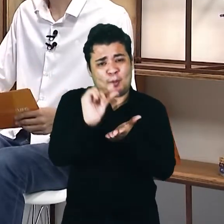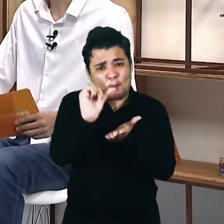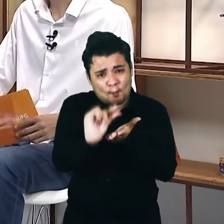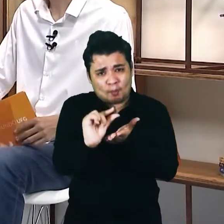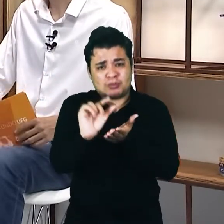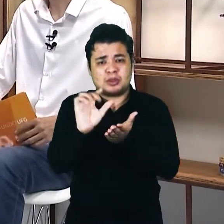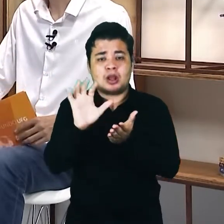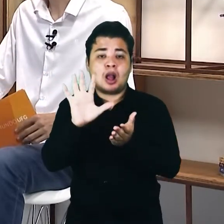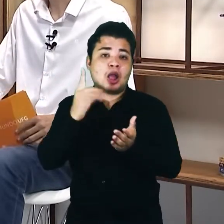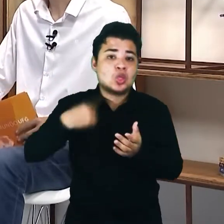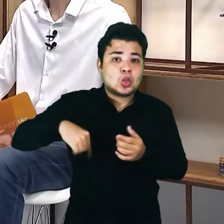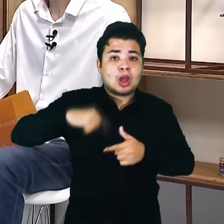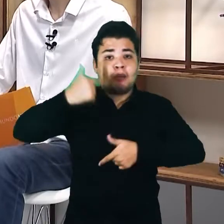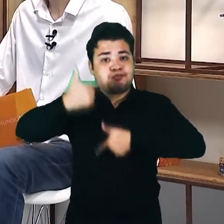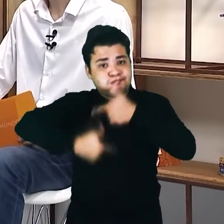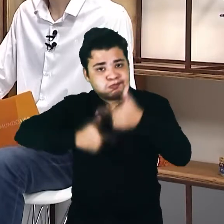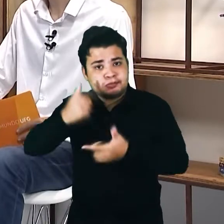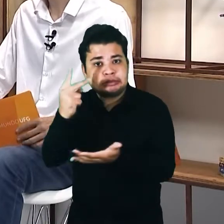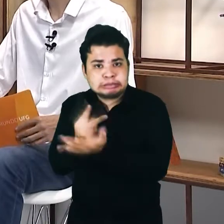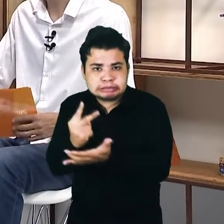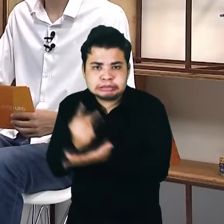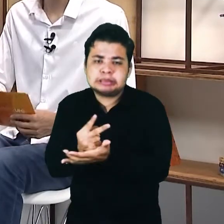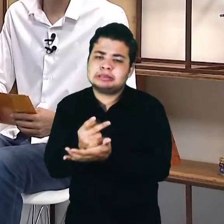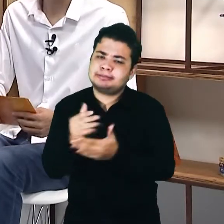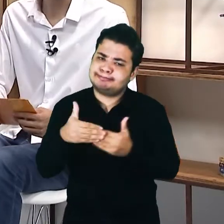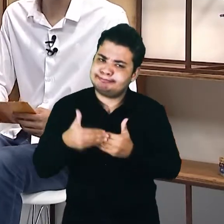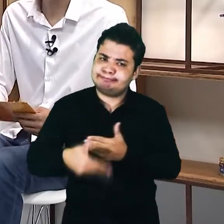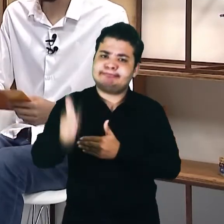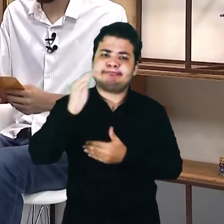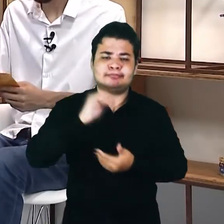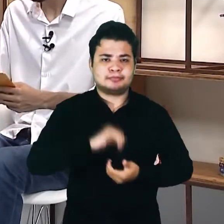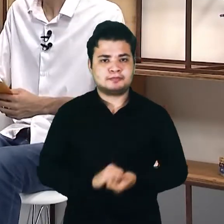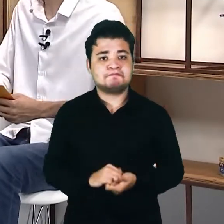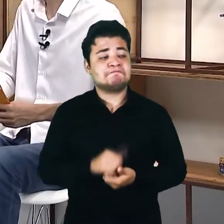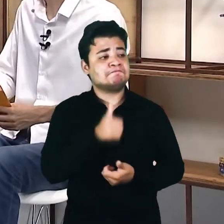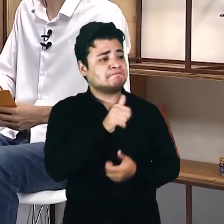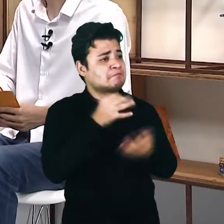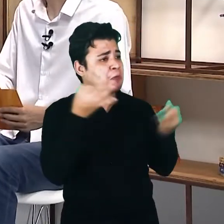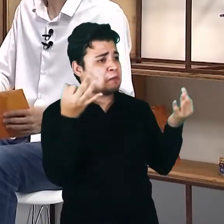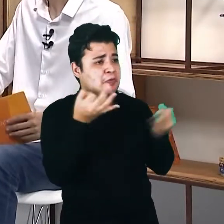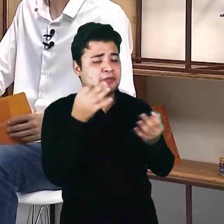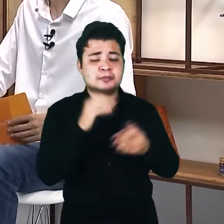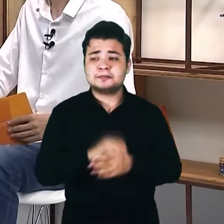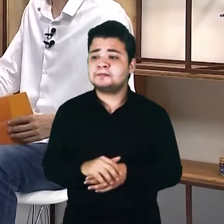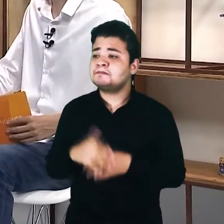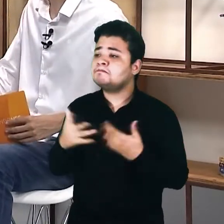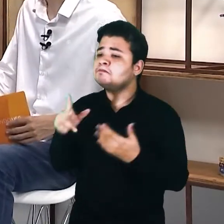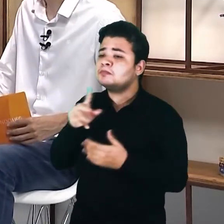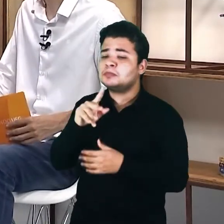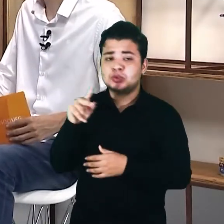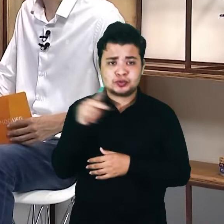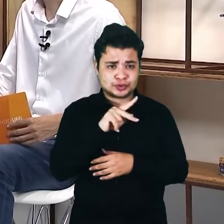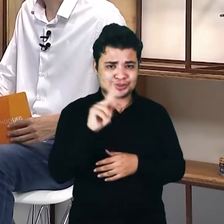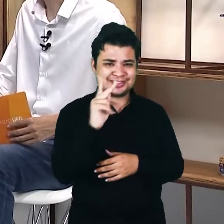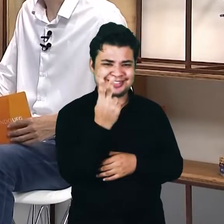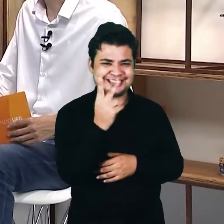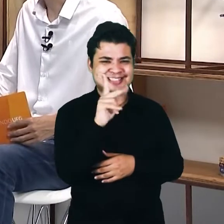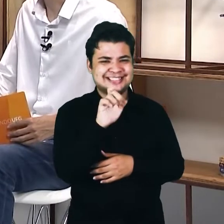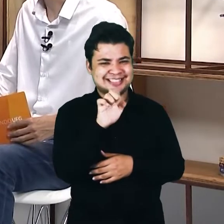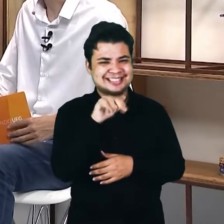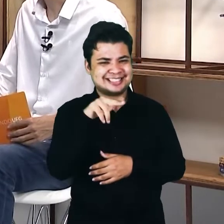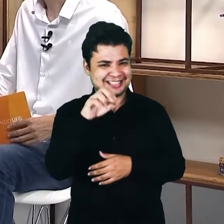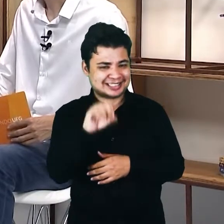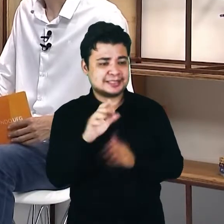temos muito chão pela frente. Perfeito. Professor Heleno, eu queria que o senhor desenvolvesse,